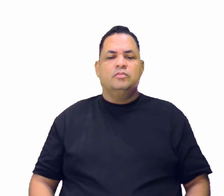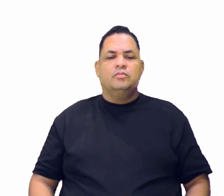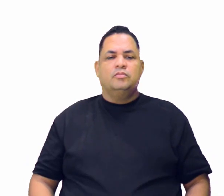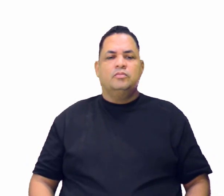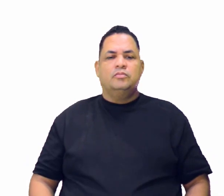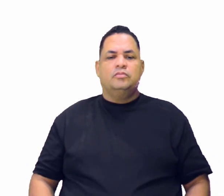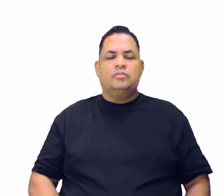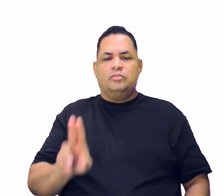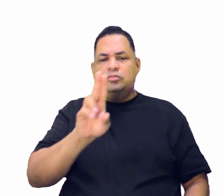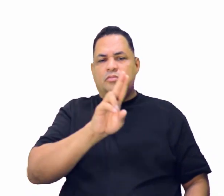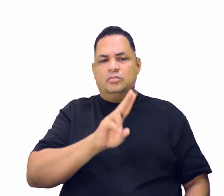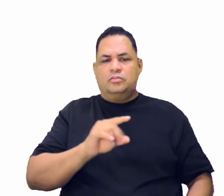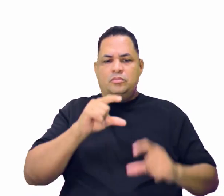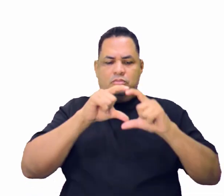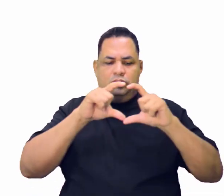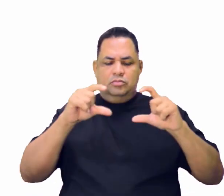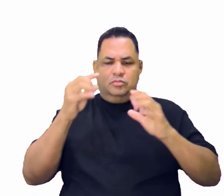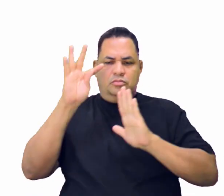foram usados